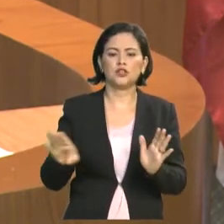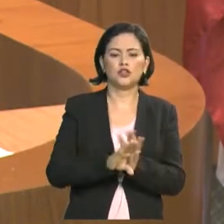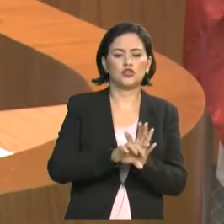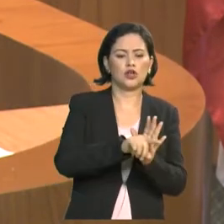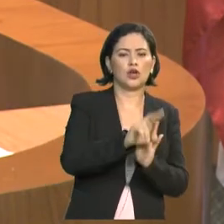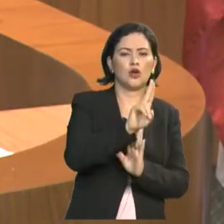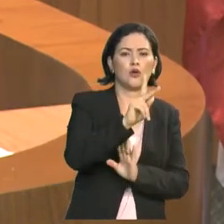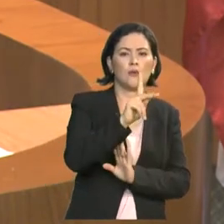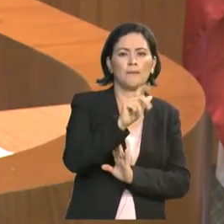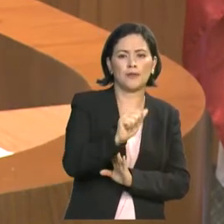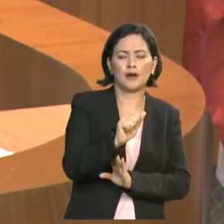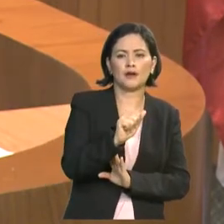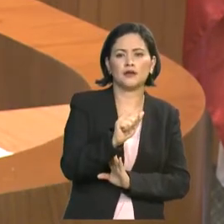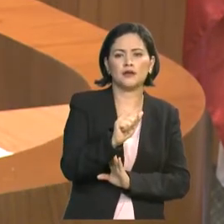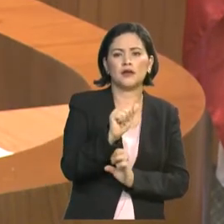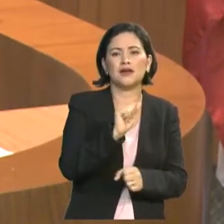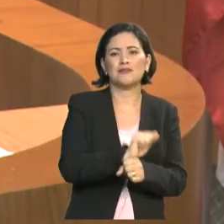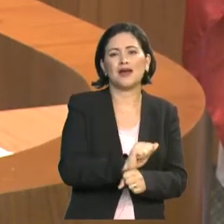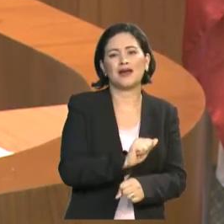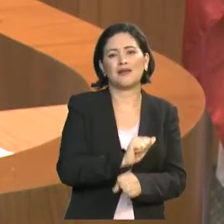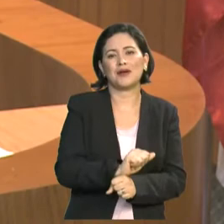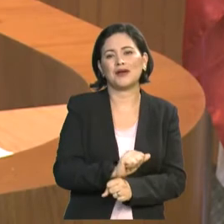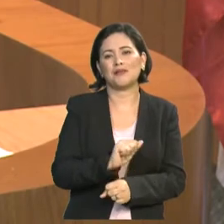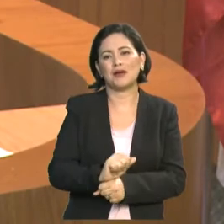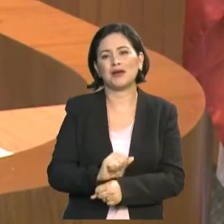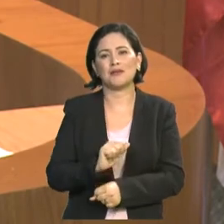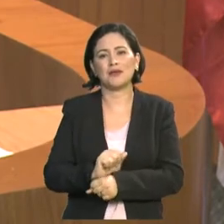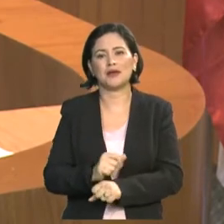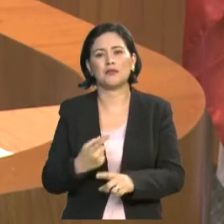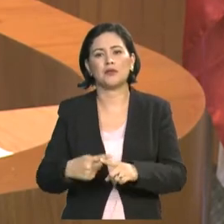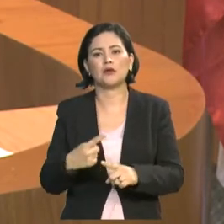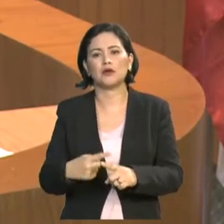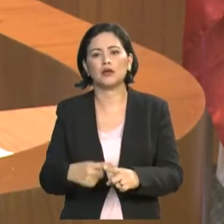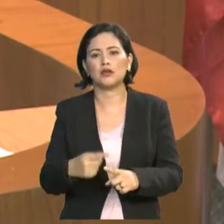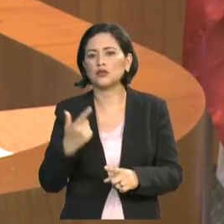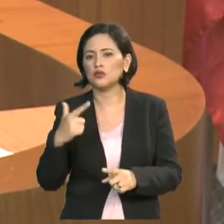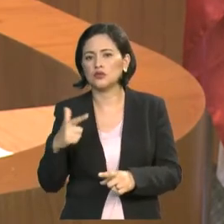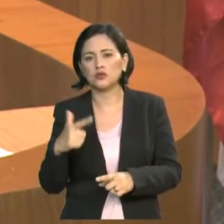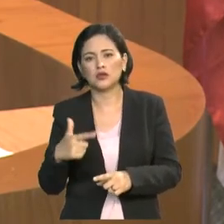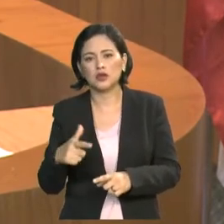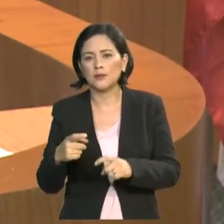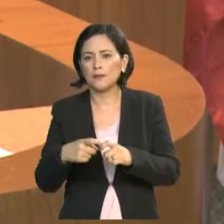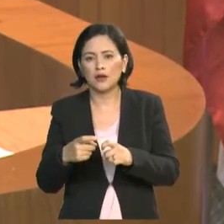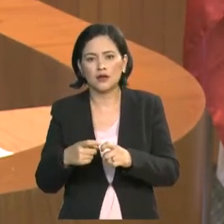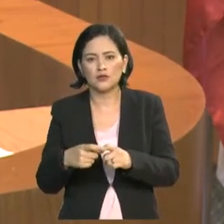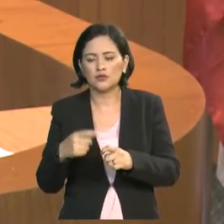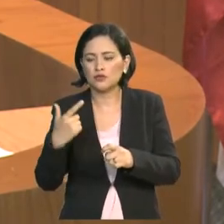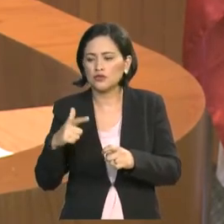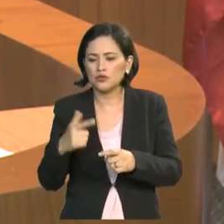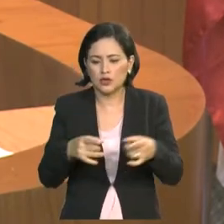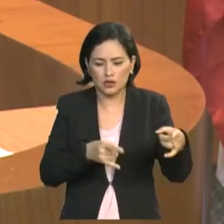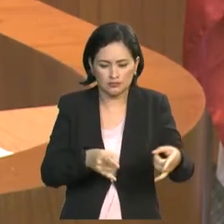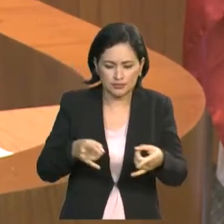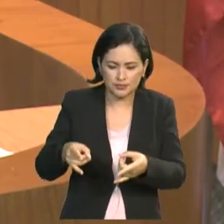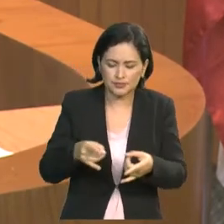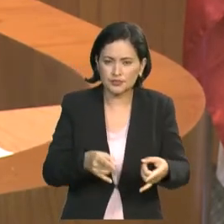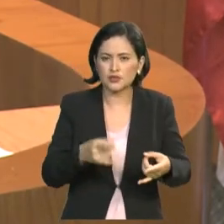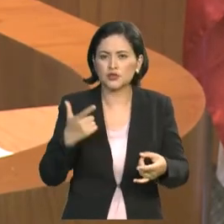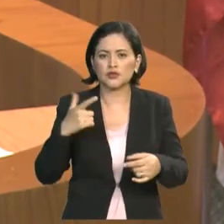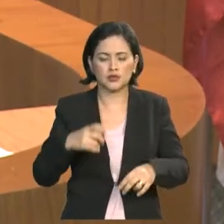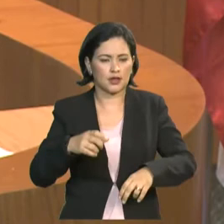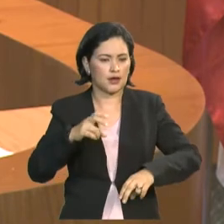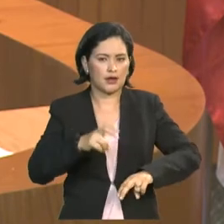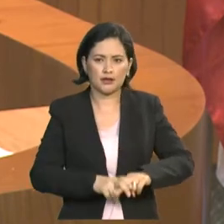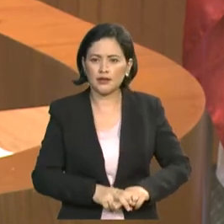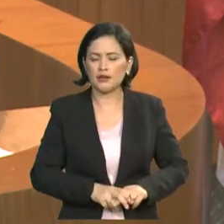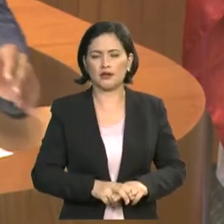ambulância, aguardando o atendimento. Veja, senhoras e senhores, o absurdo que se transformou